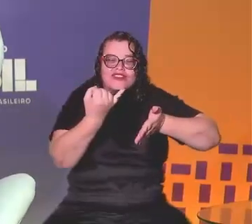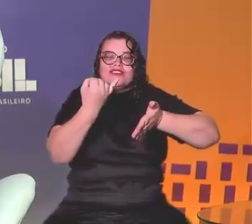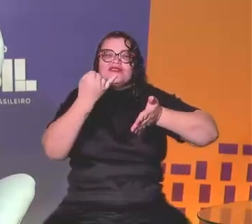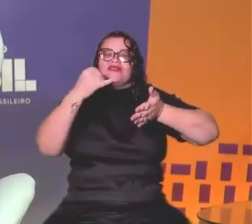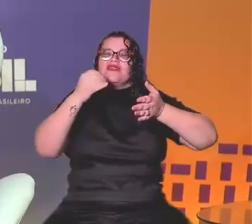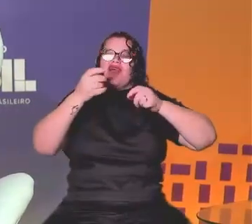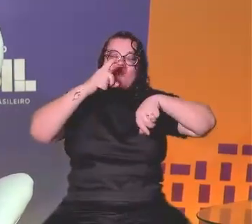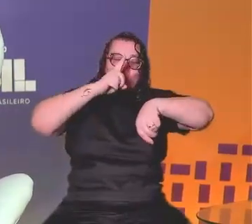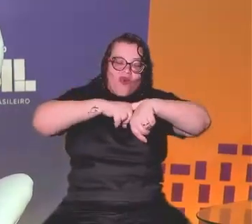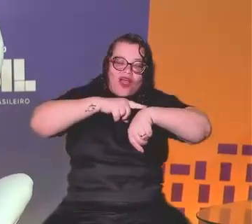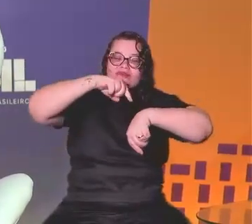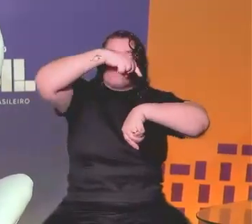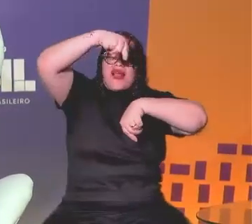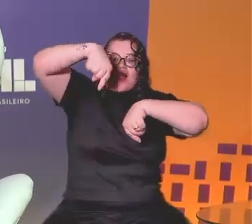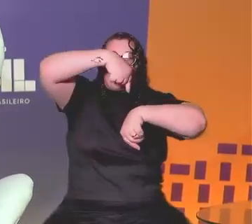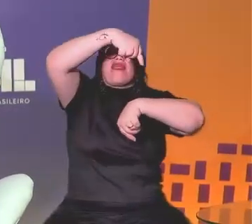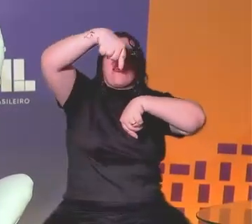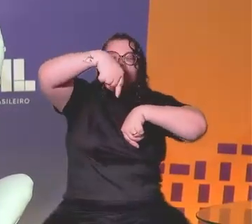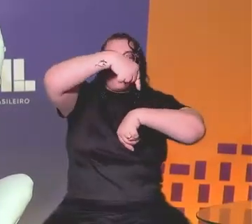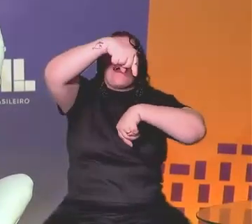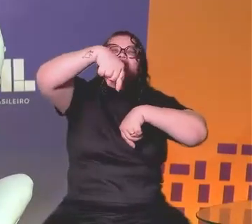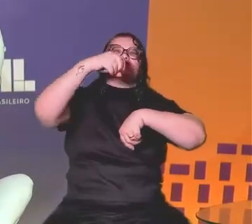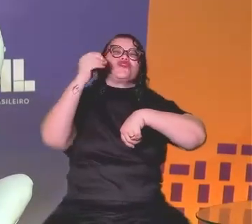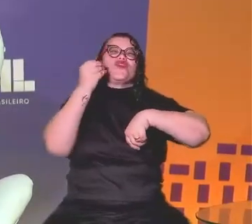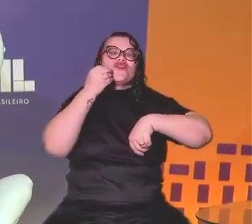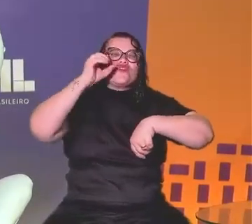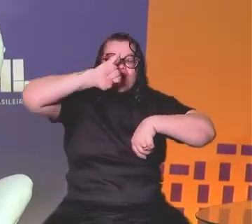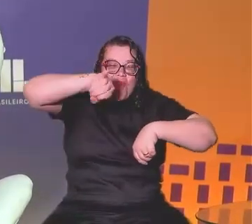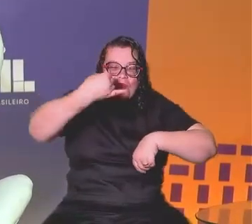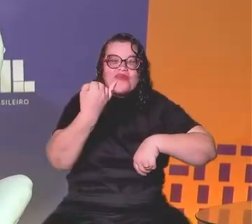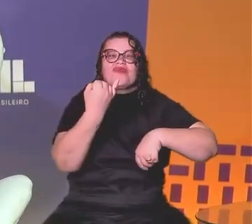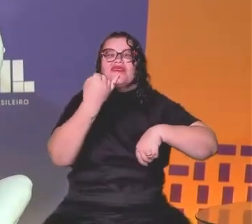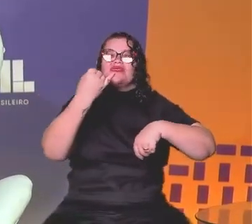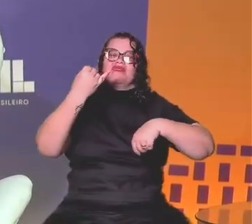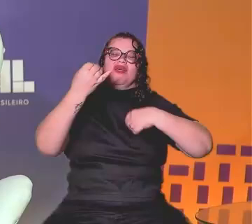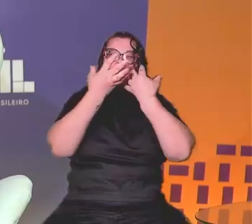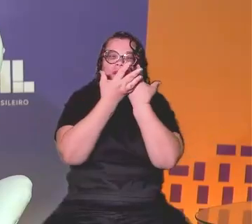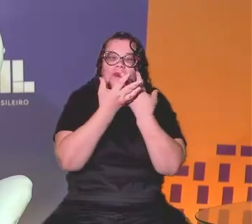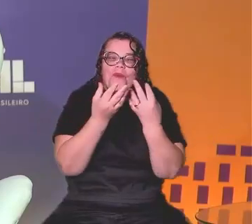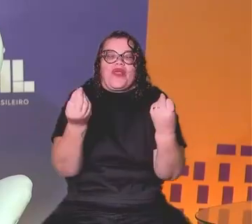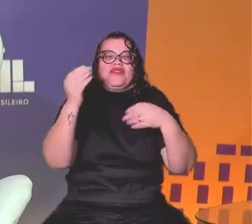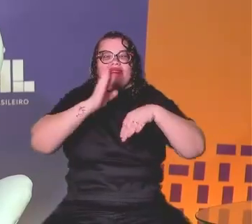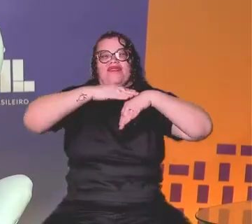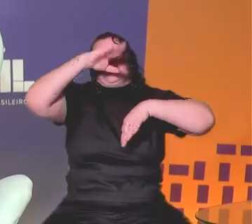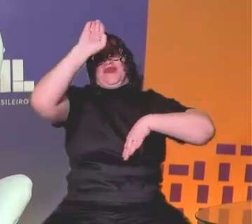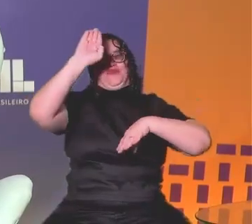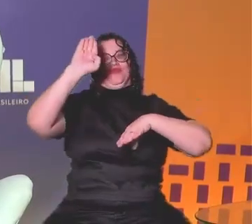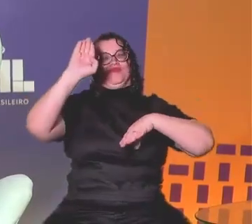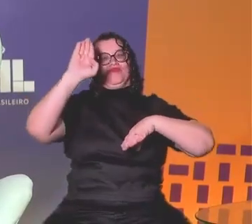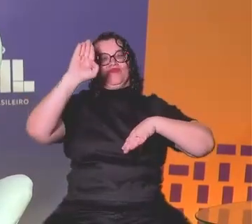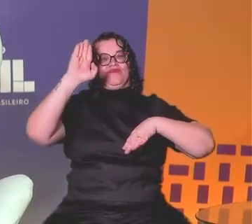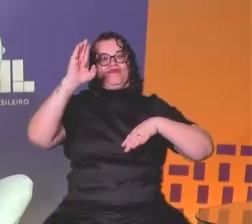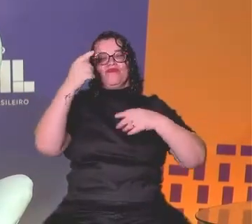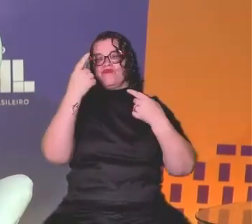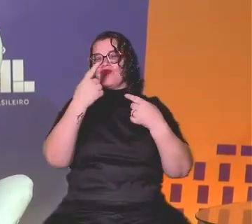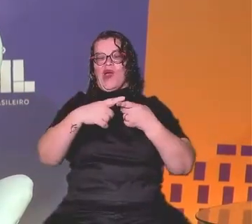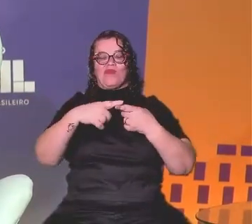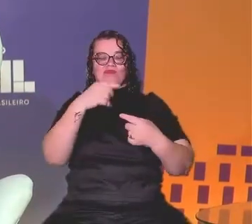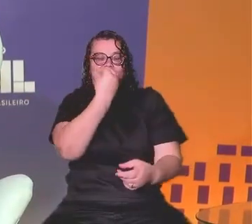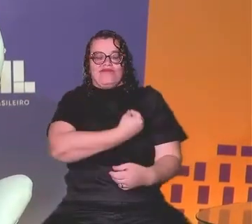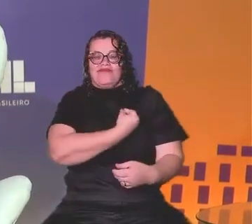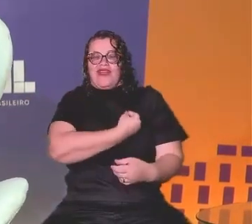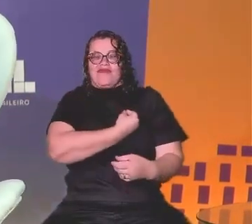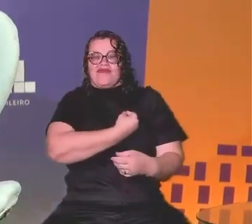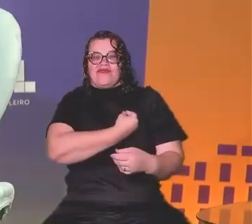nosso tempo também reflete no tempo do outro. Então, a gente ter o carinho de aproveitar, porque a vida passa rápido demais,